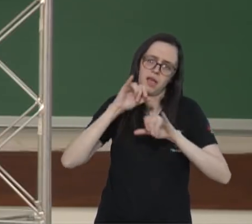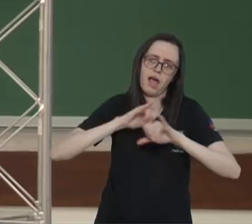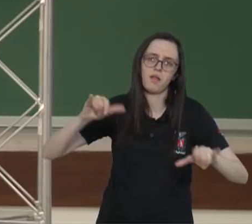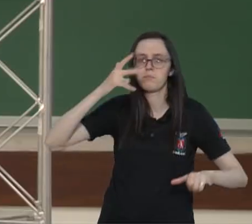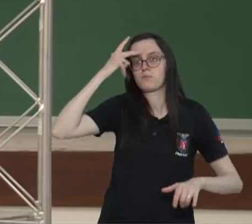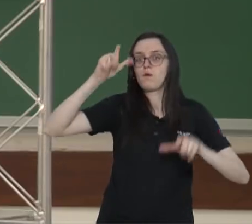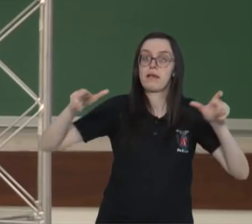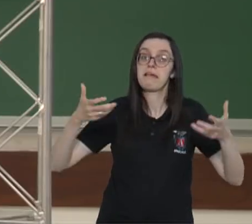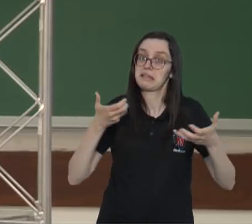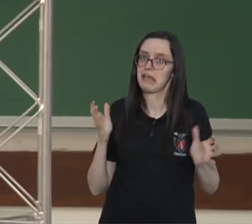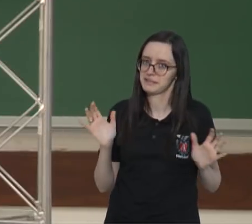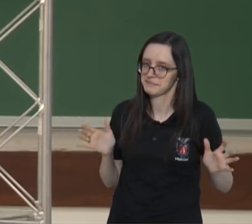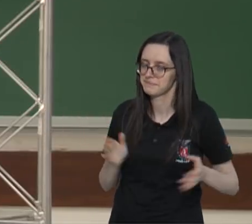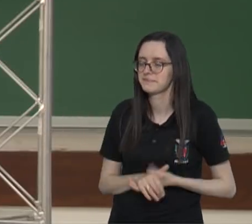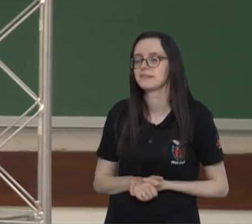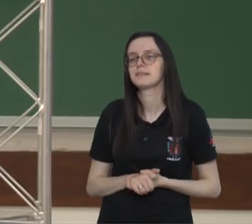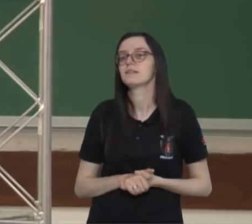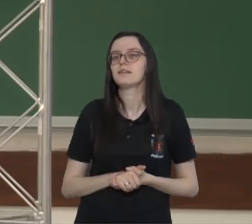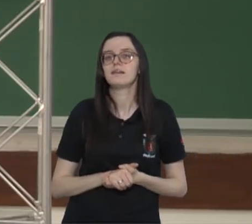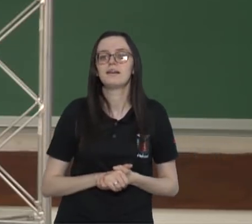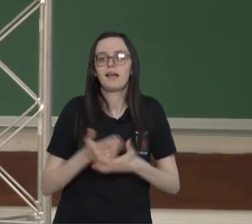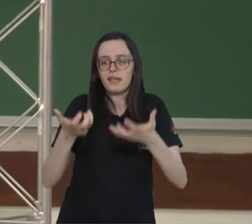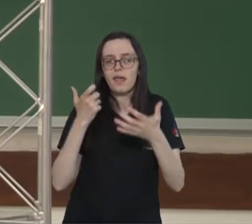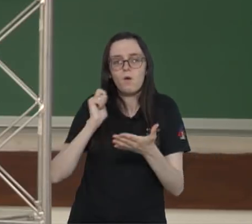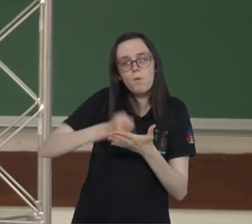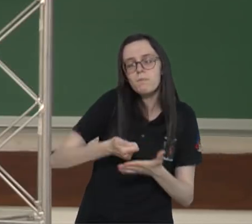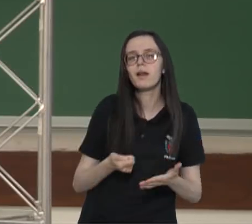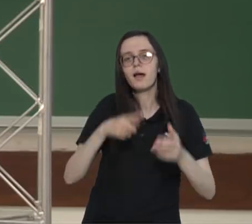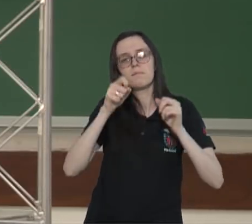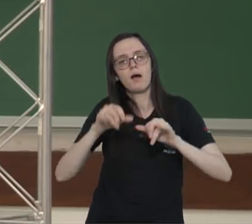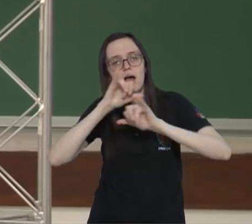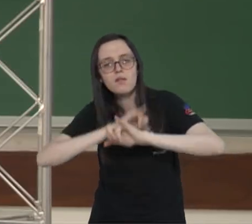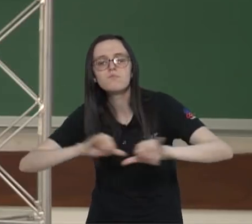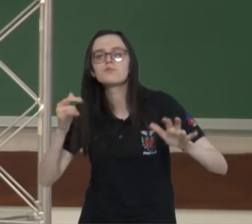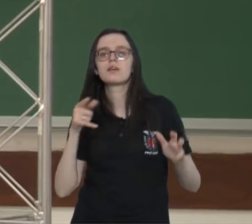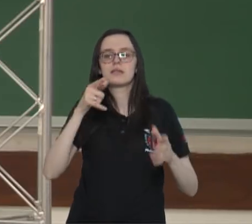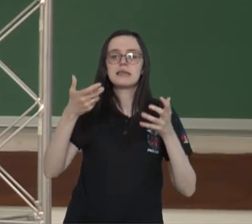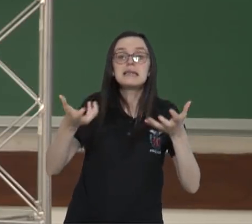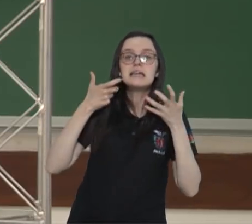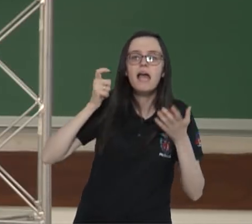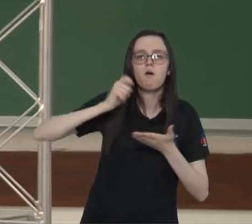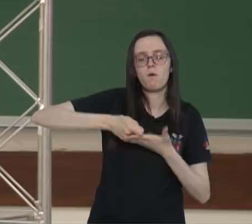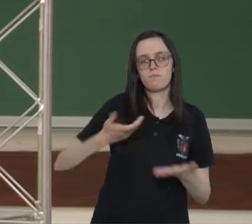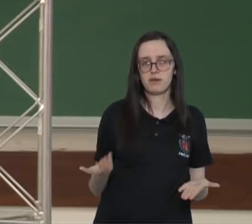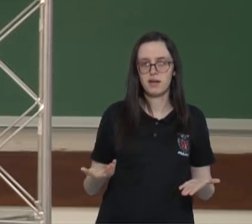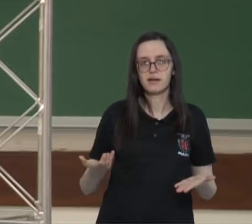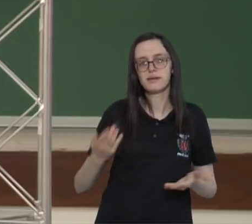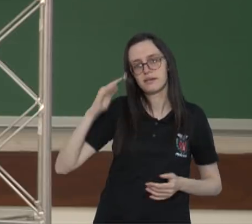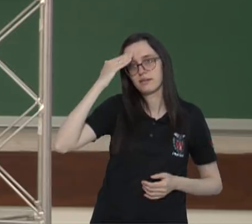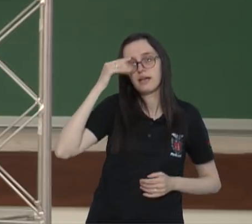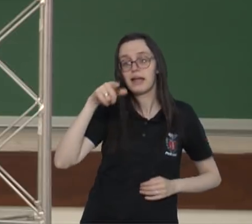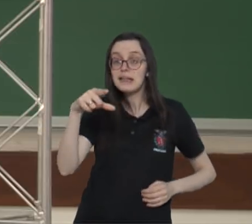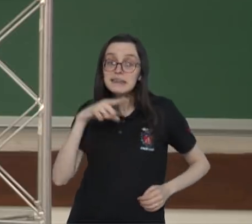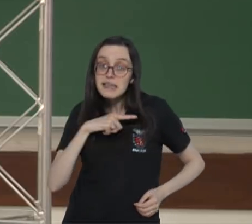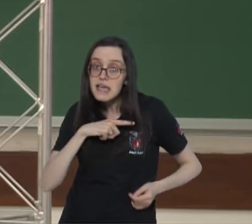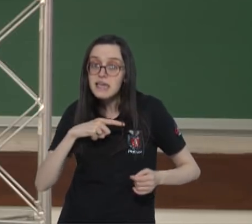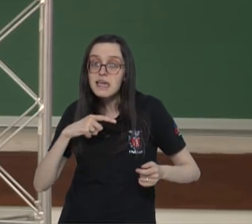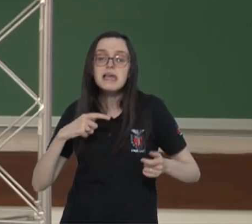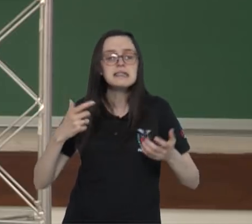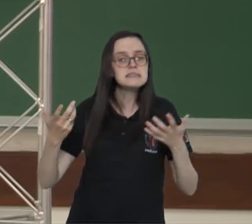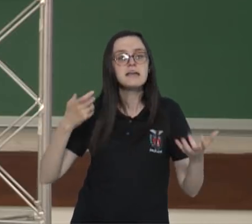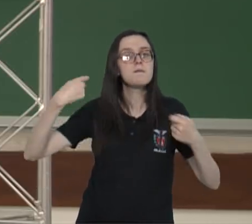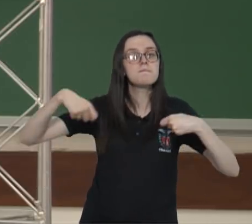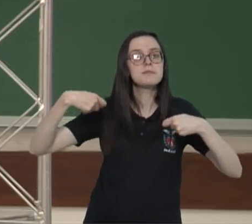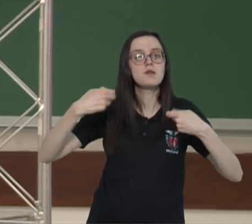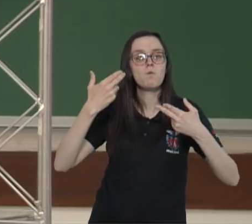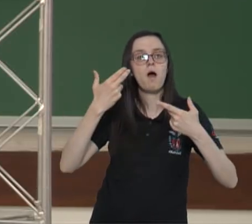de quem quer, né? Se você quer comprar, você pode anunciar que você quer comprar. Daí quem tem aquilo fala, né? Vai